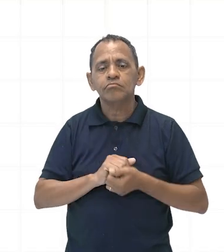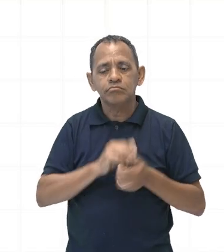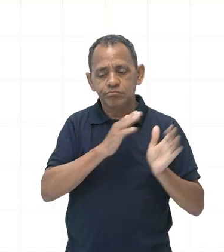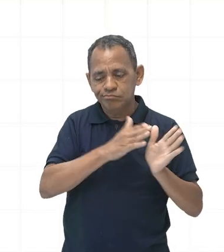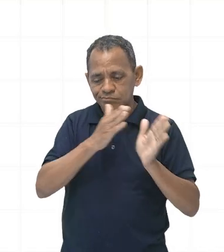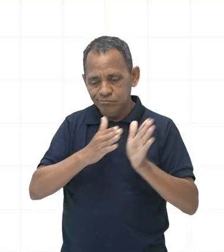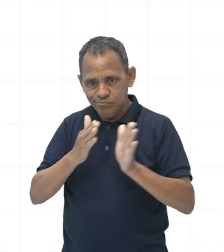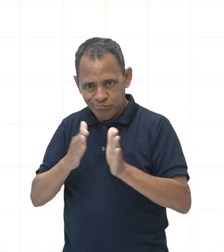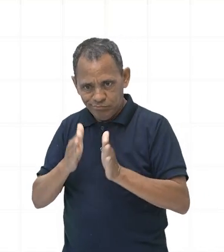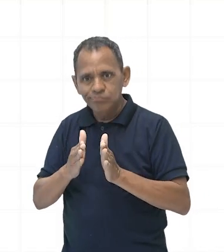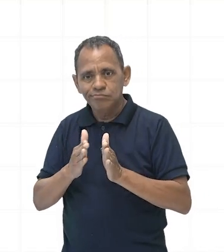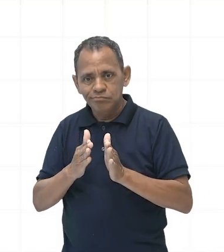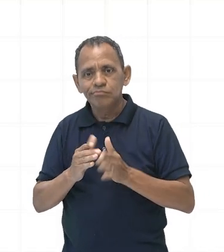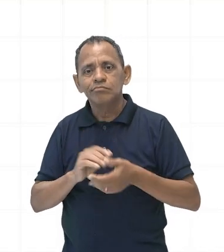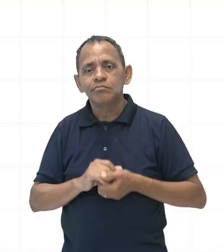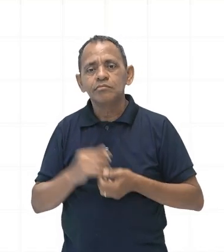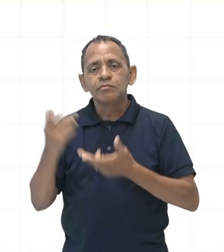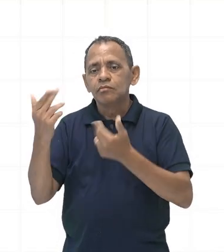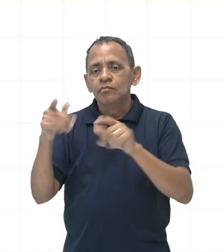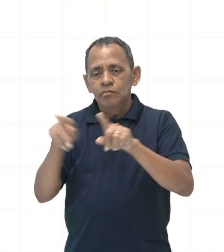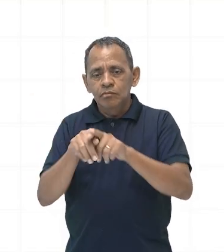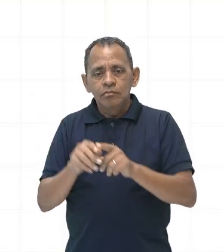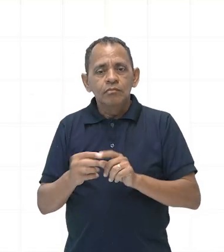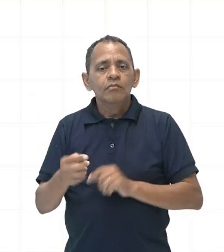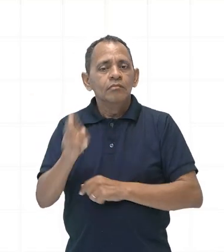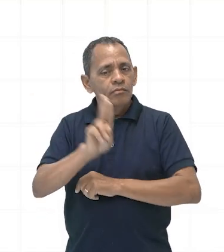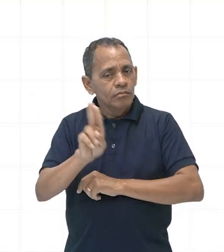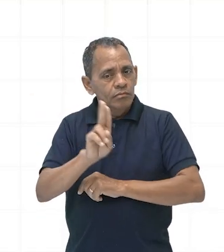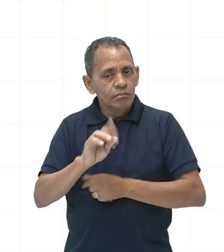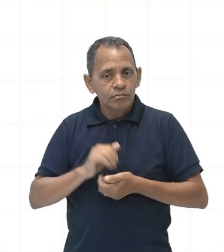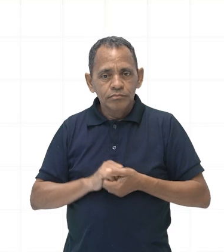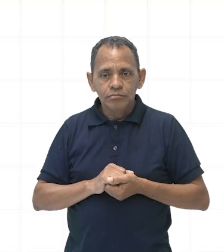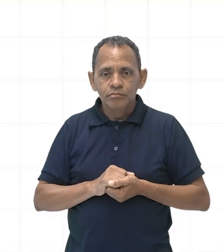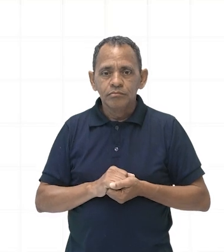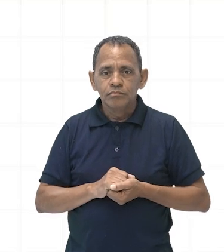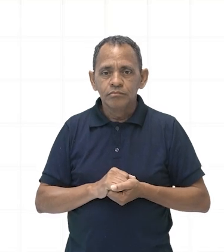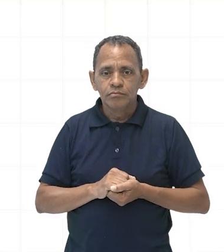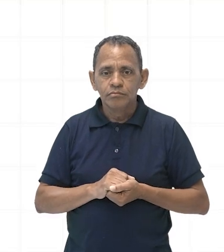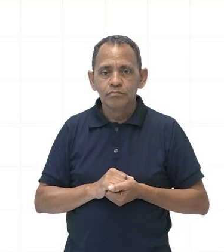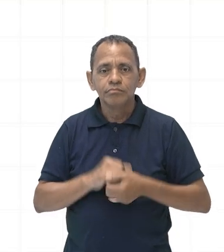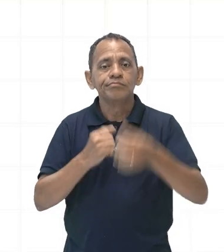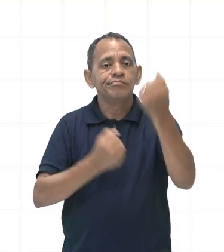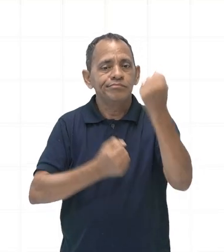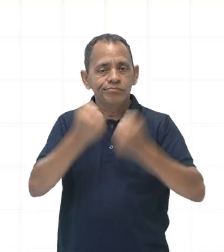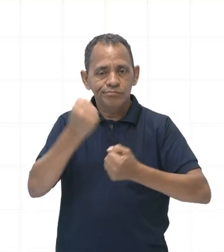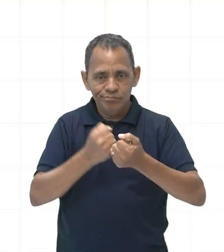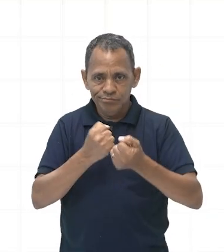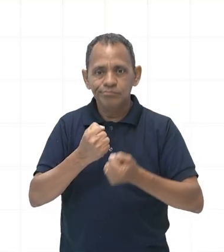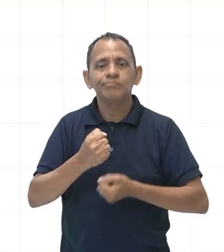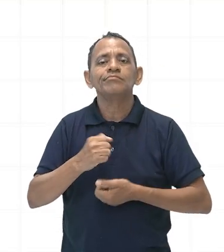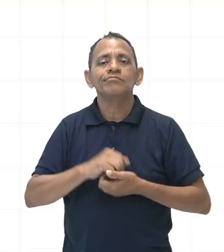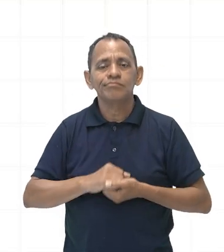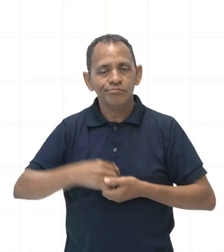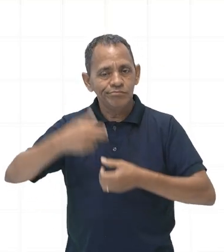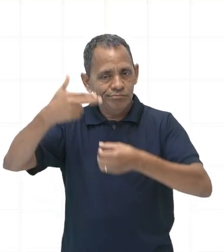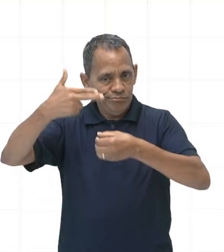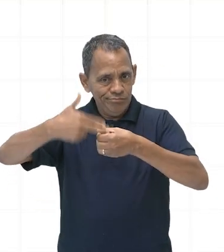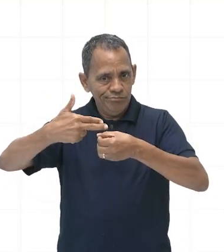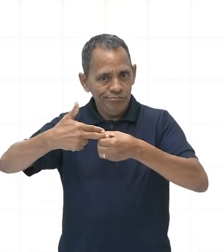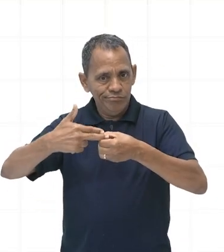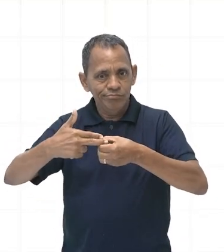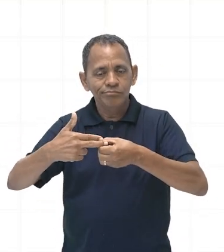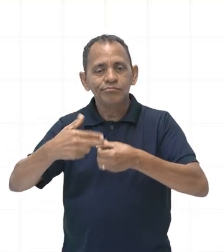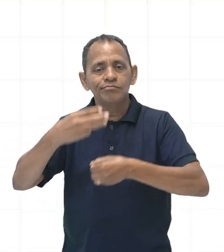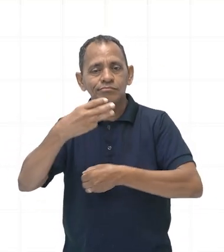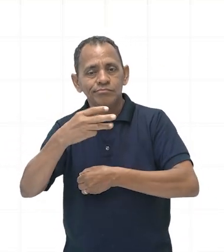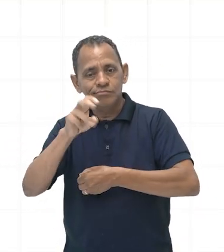gente aplicou, né, para essa questão. Então, olha só o que diz. Um automóvel gastou 35 litros de combustível para